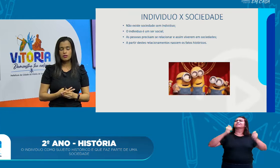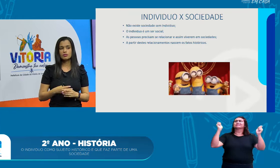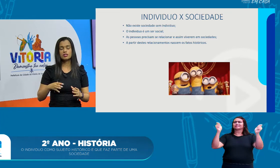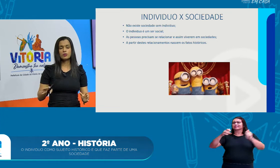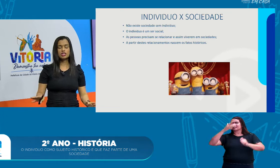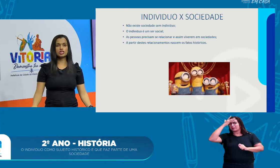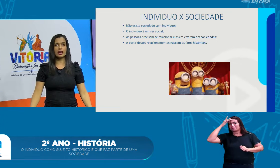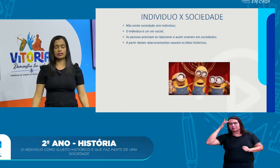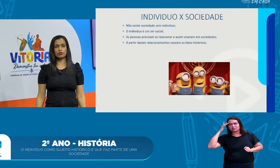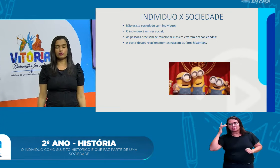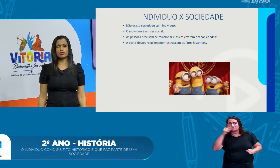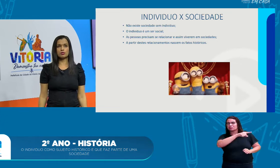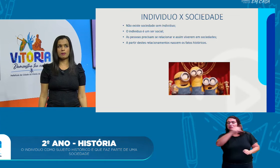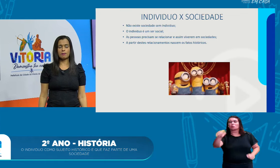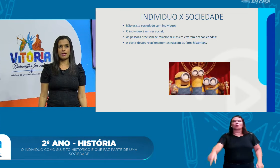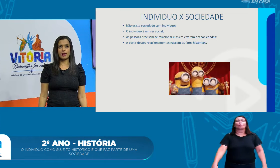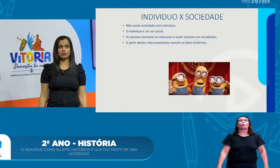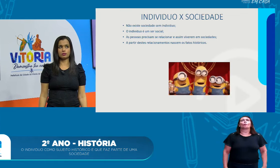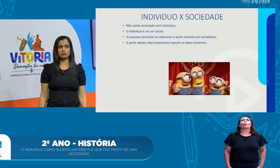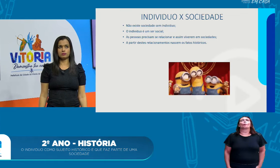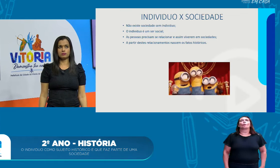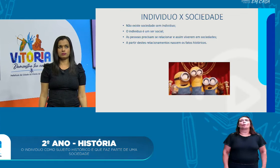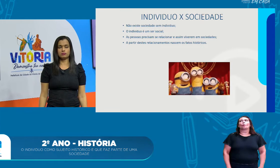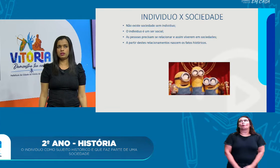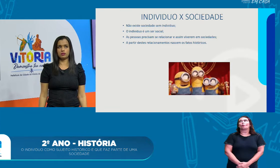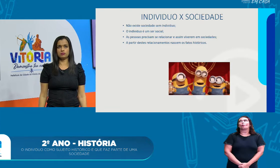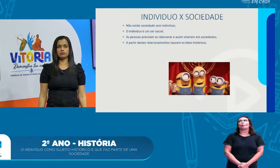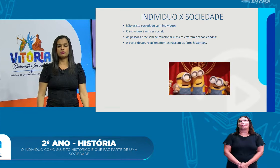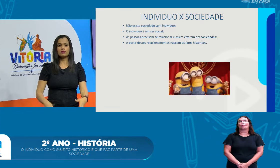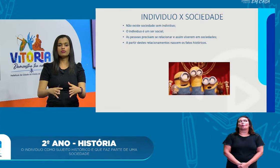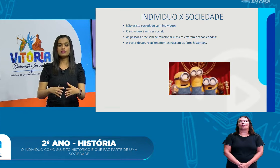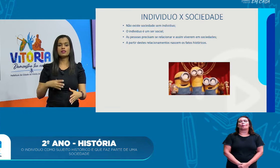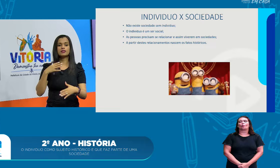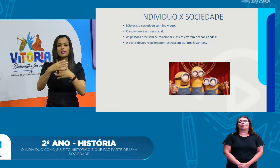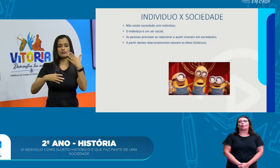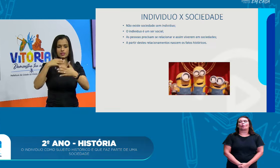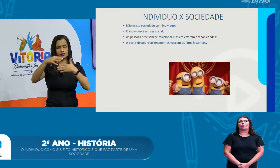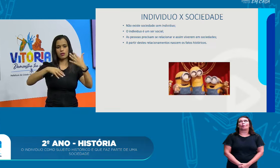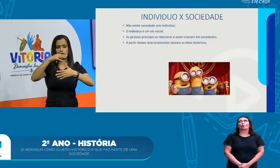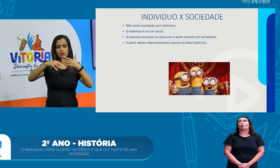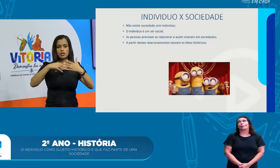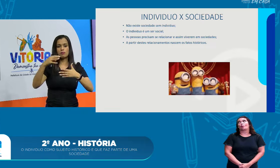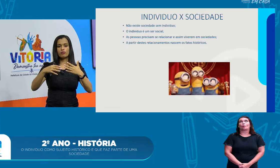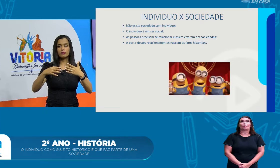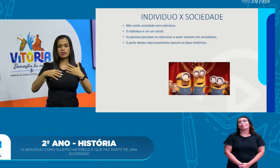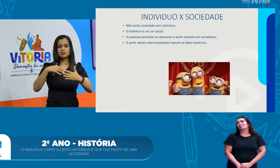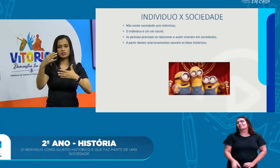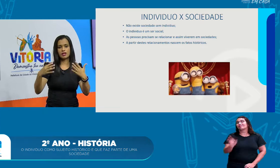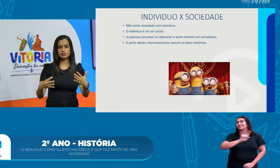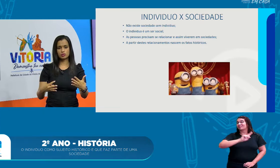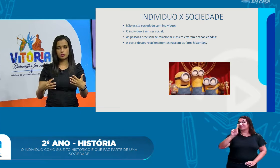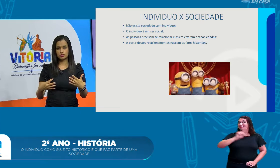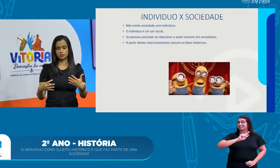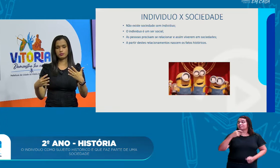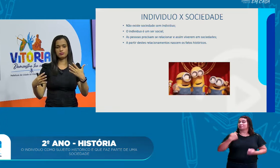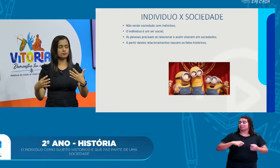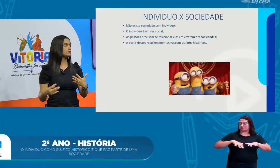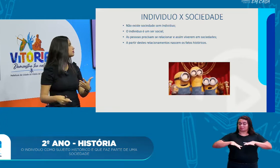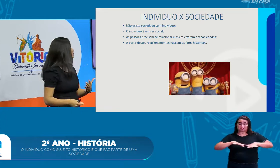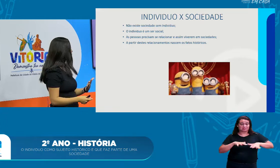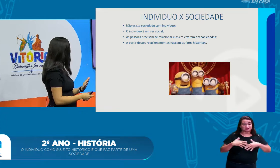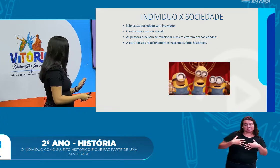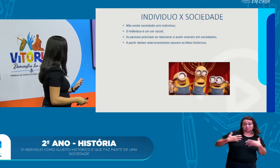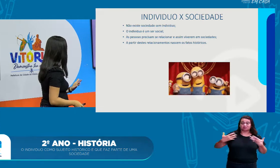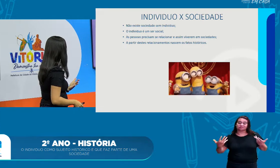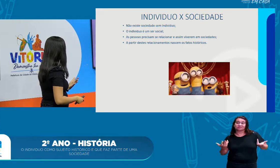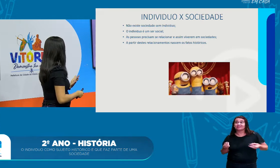bom? Você não é estático, você não é parado, não. Você tá em movimento, se relacionando,